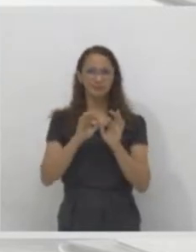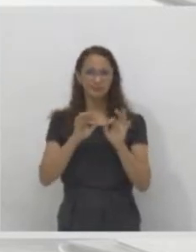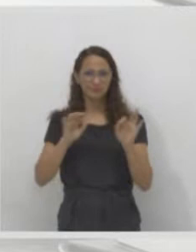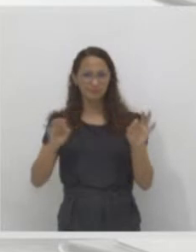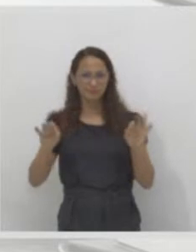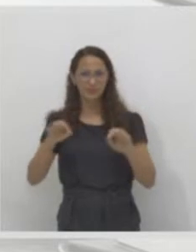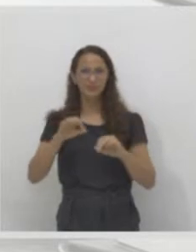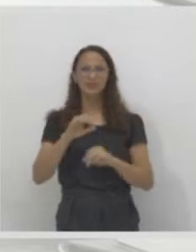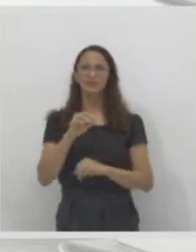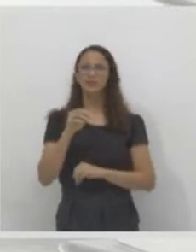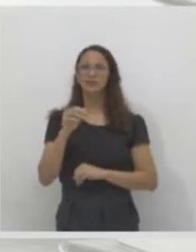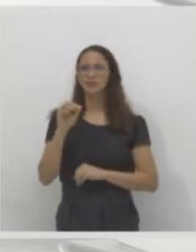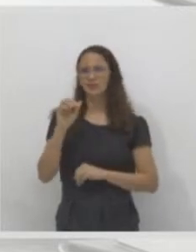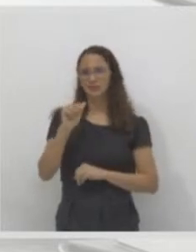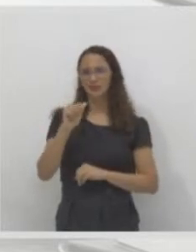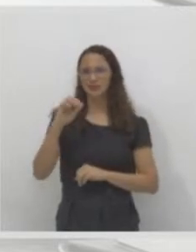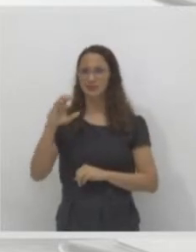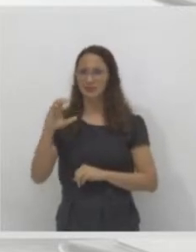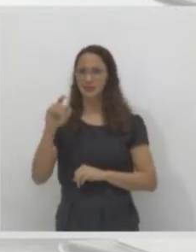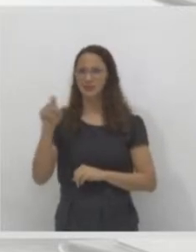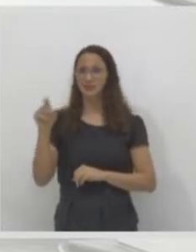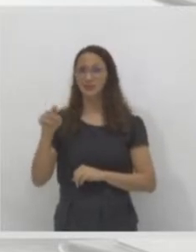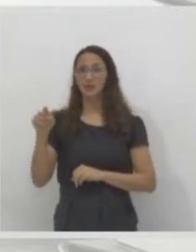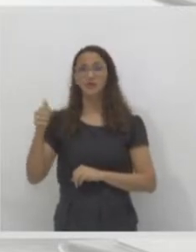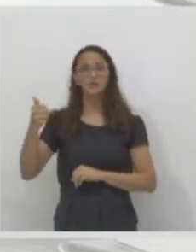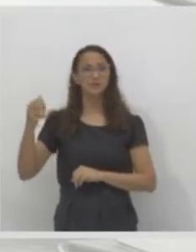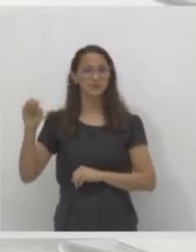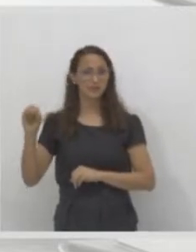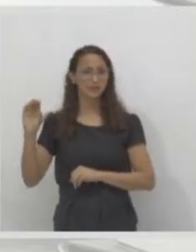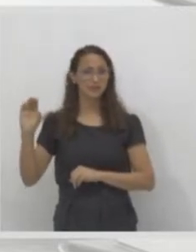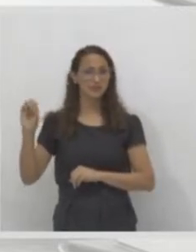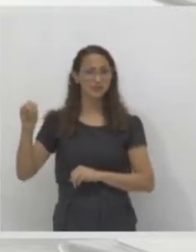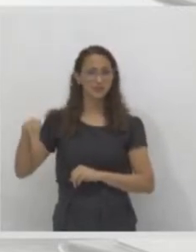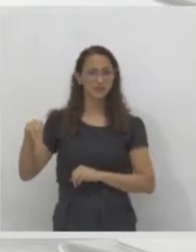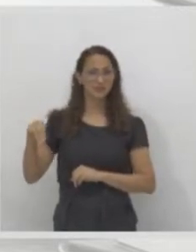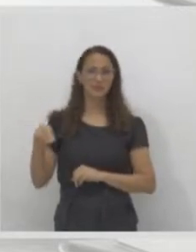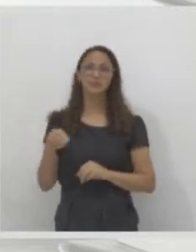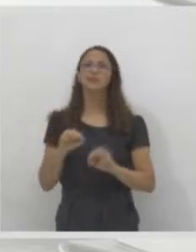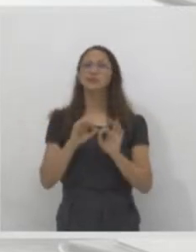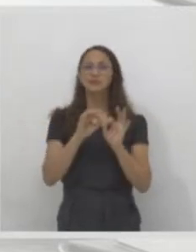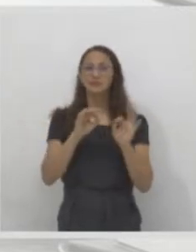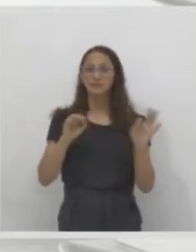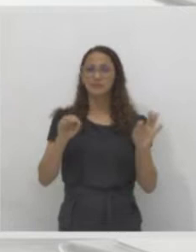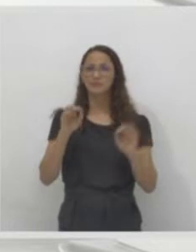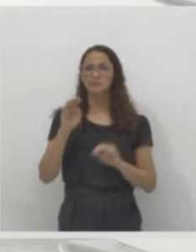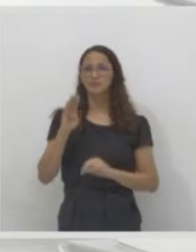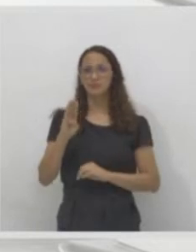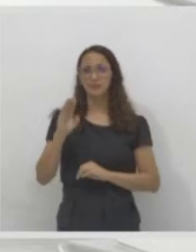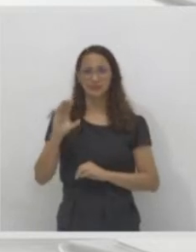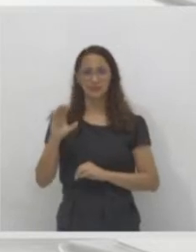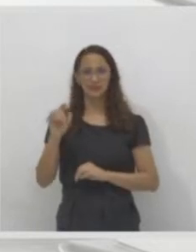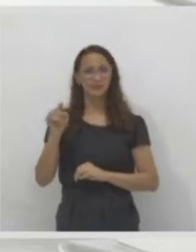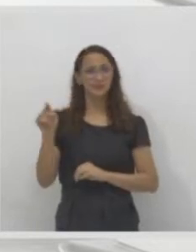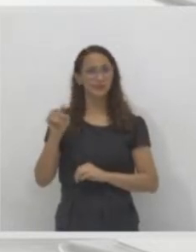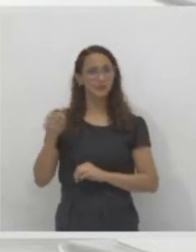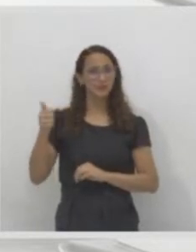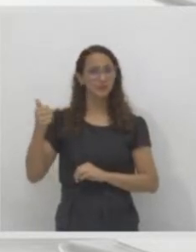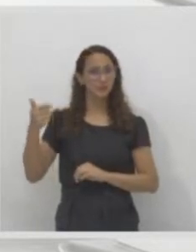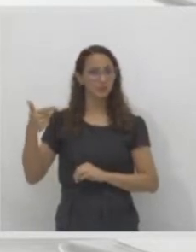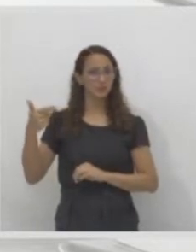Segmento AC medindo 10 centímetros e o segmento BC medindo 12